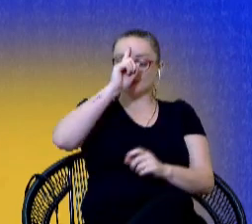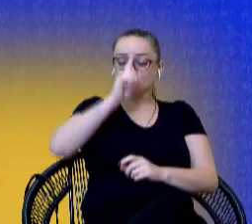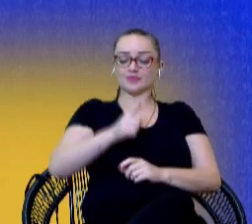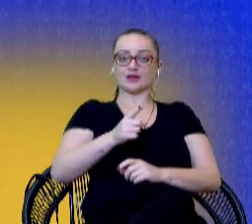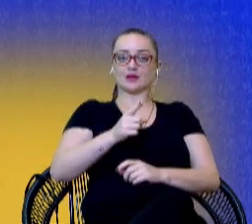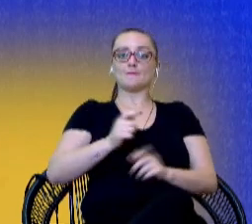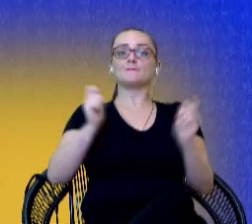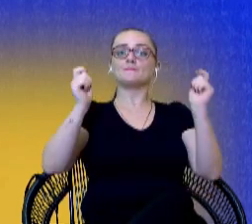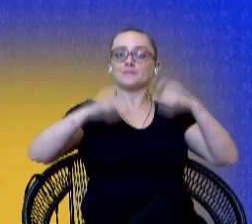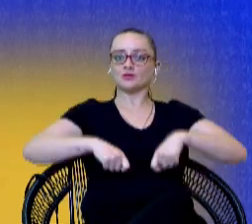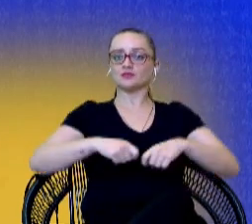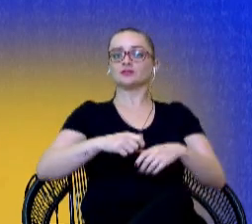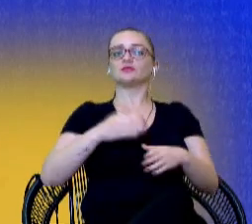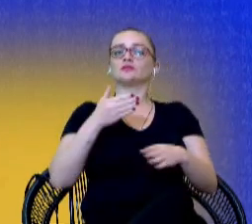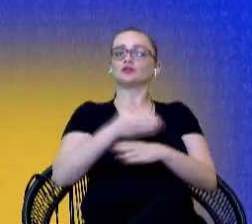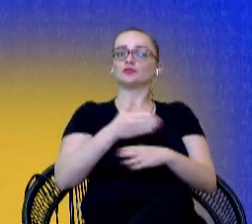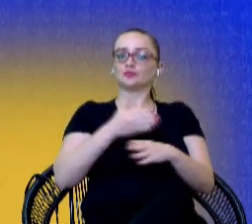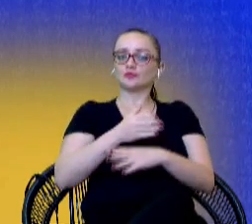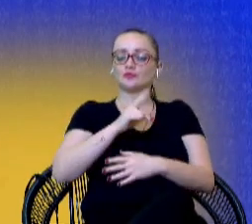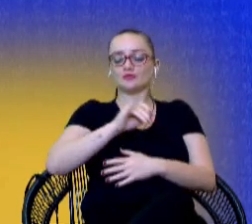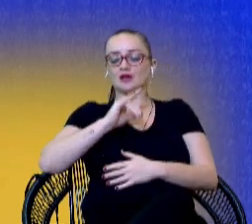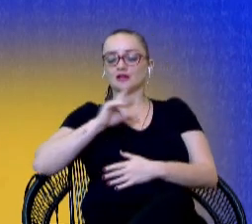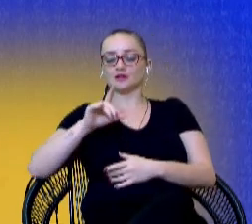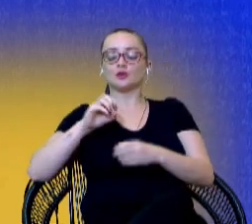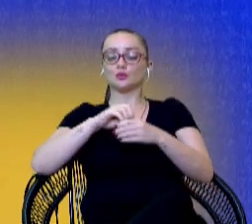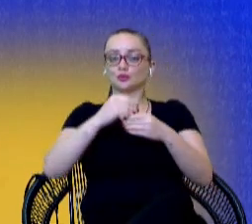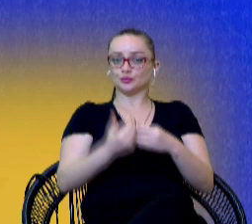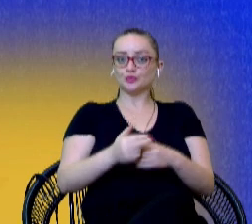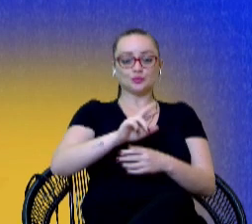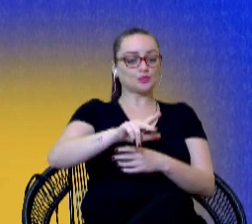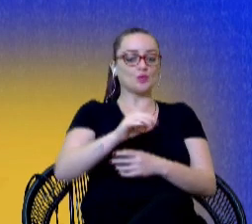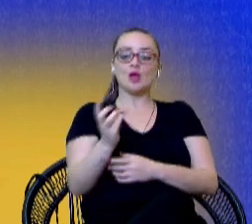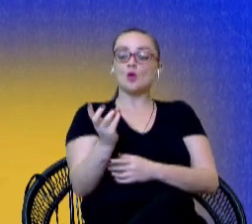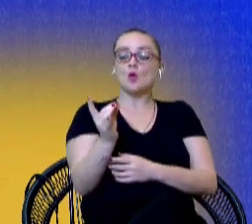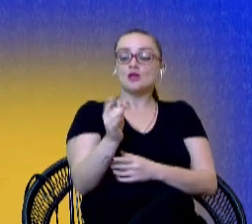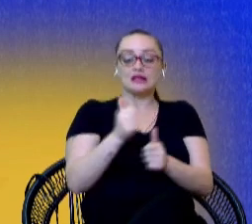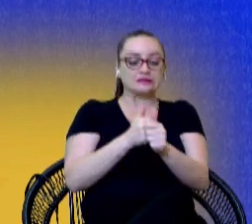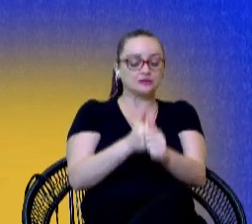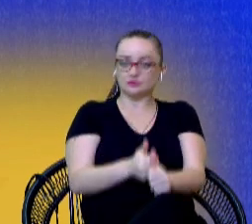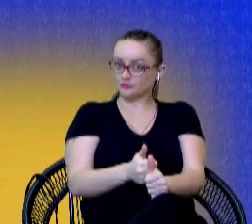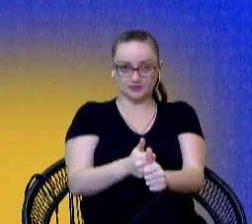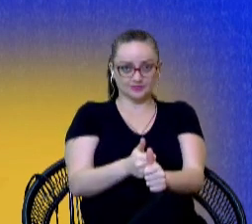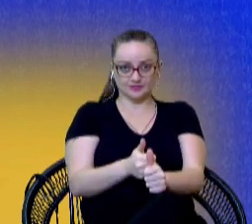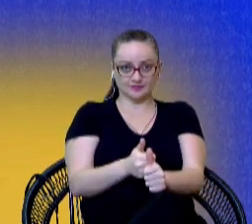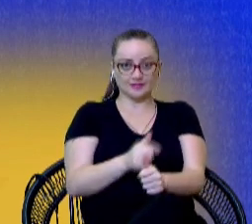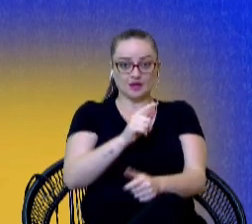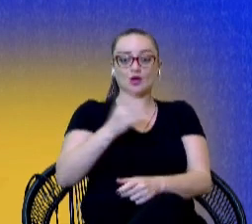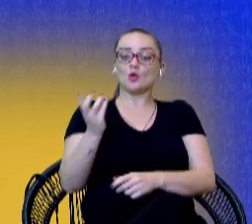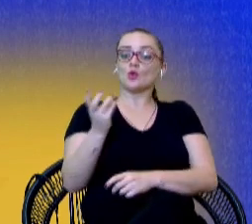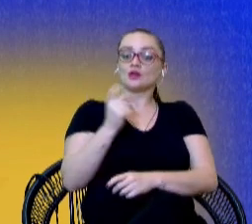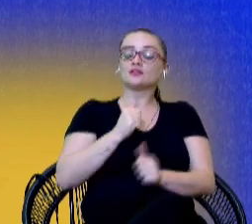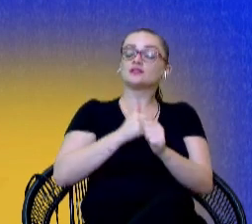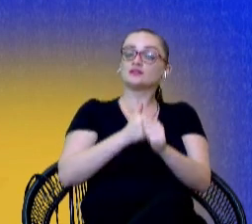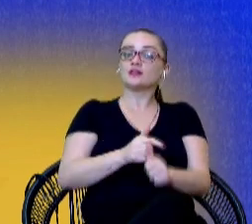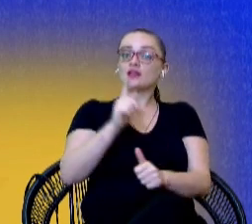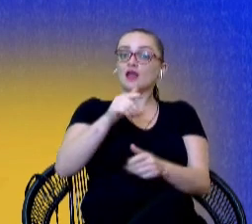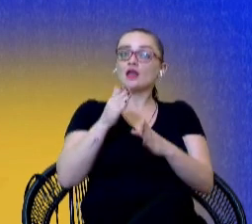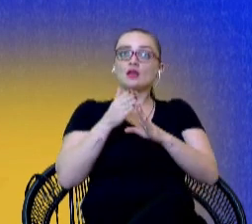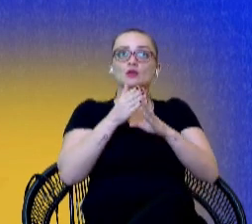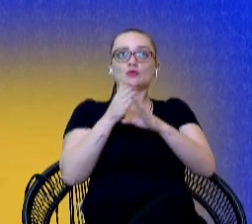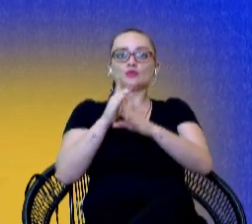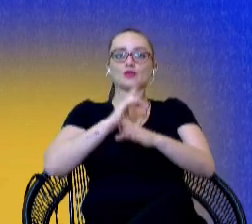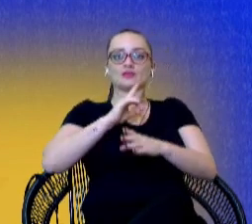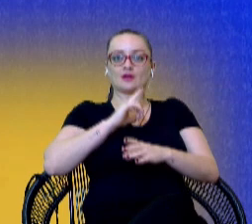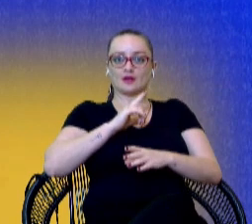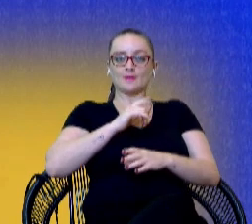o potencial de engajamento que eu vou ter com aquele conteúdo. Não é o número de seguidores que eu tenho. Tá? O número de seguidores é um norte que eu vou ter,